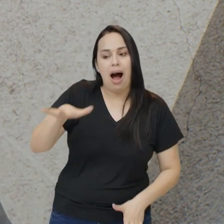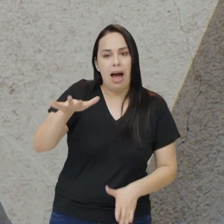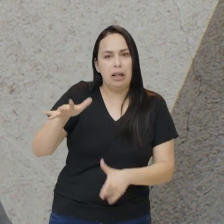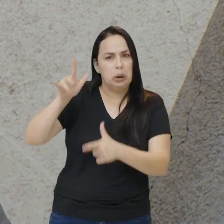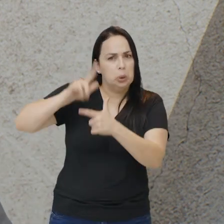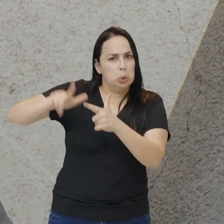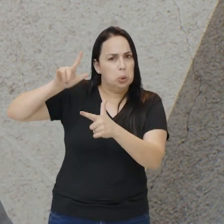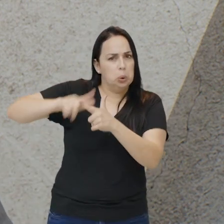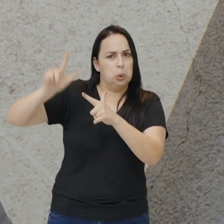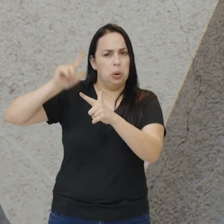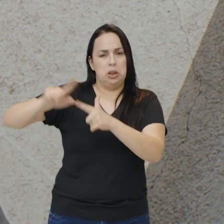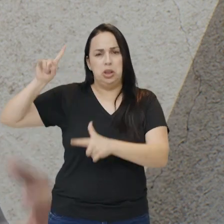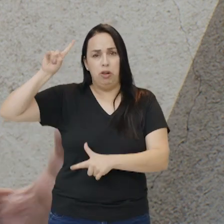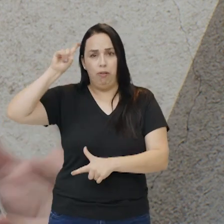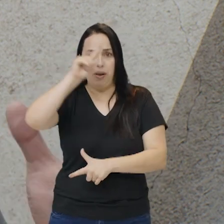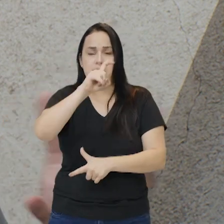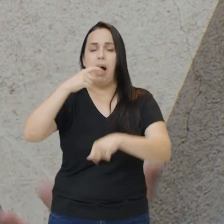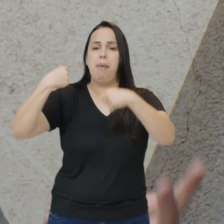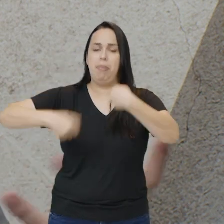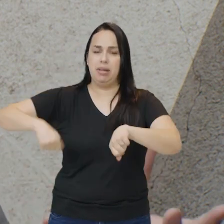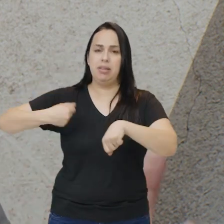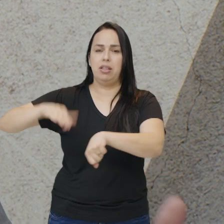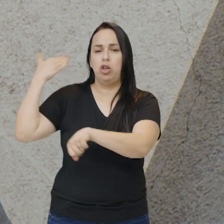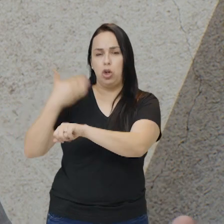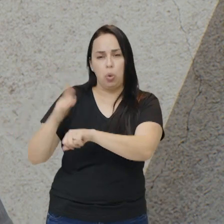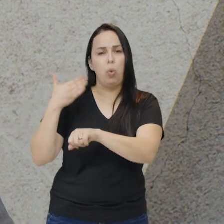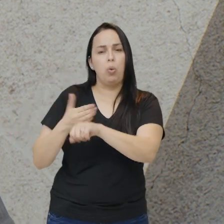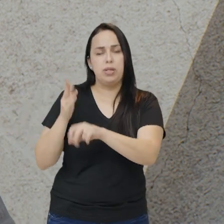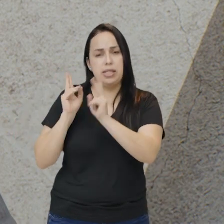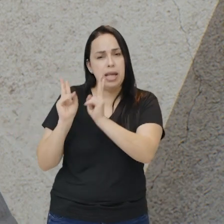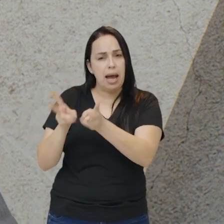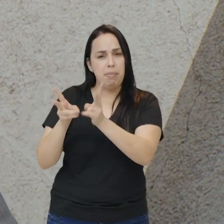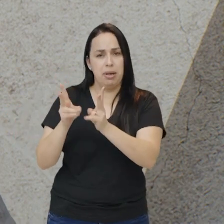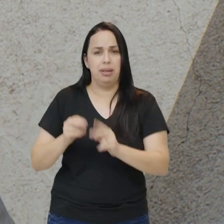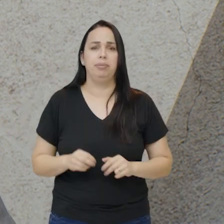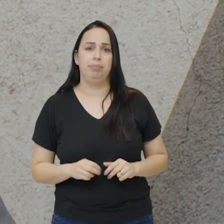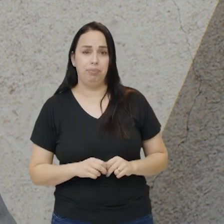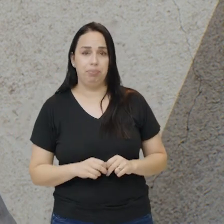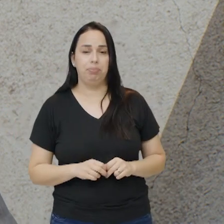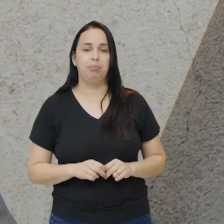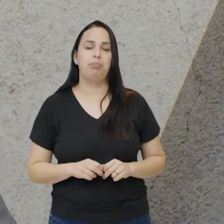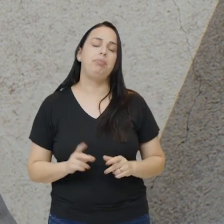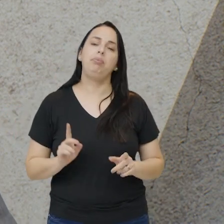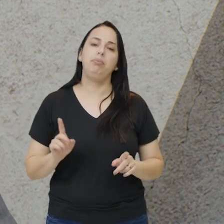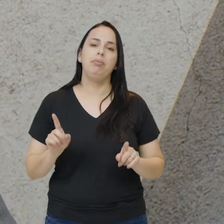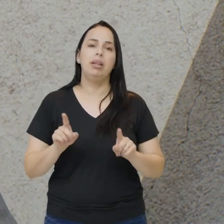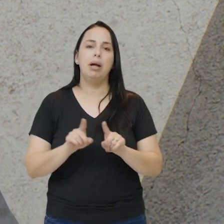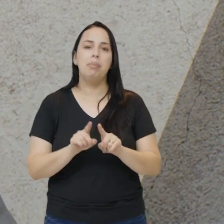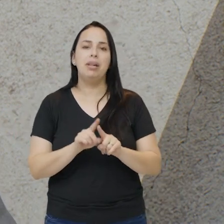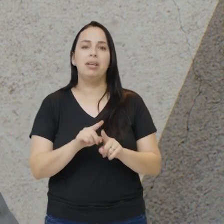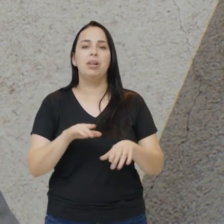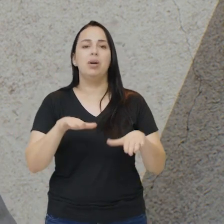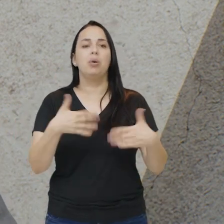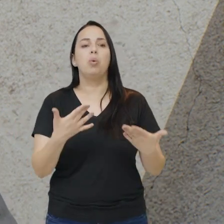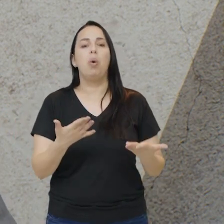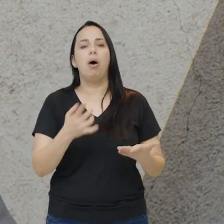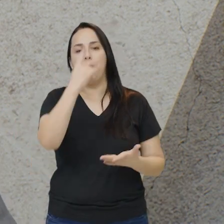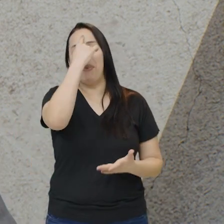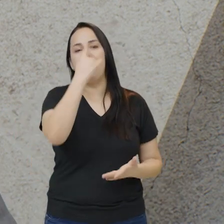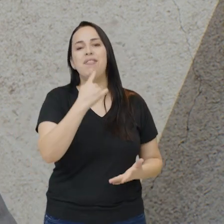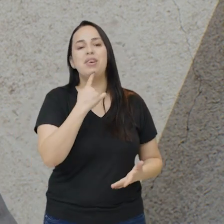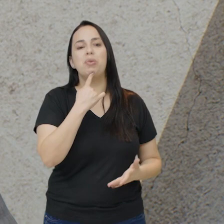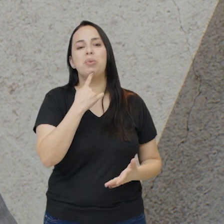assim, né? É muito mais necessária essa reciclagem dos operadores. E também varia muito do perfil escolhido,